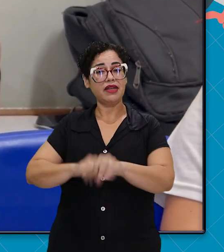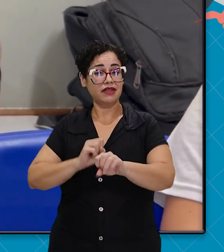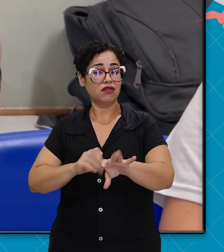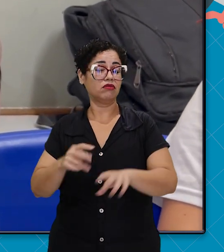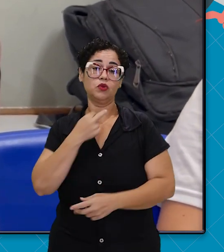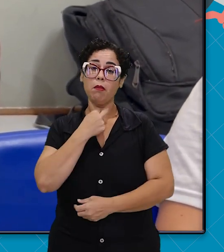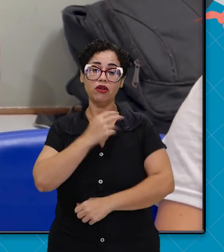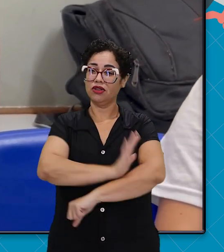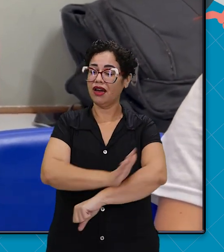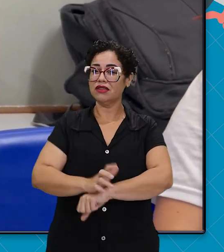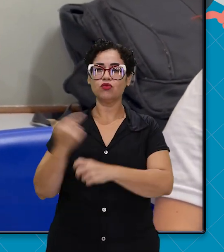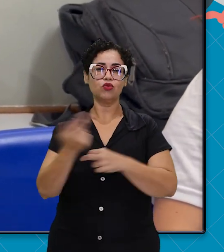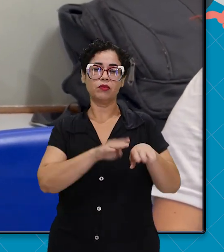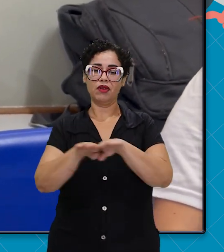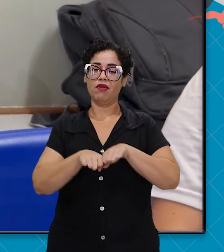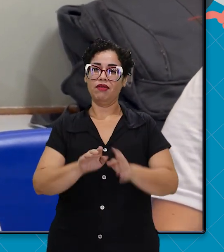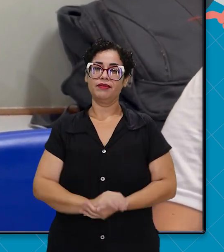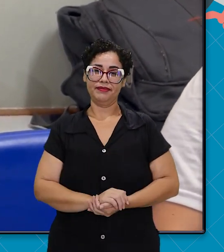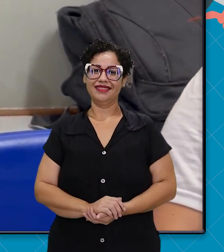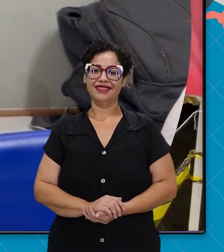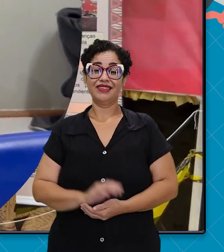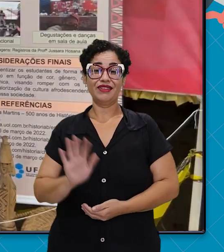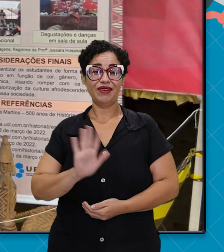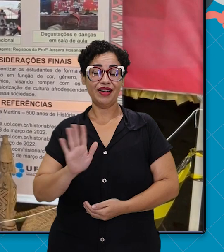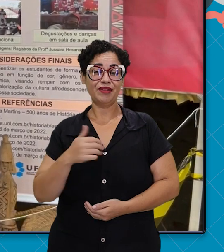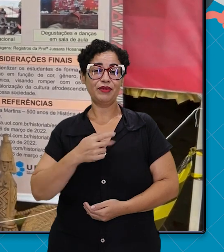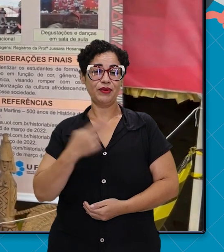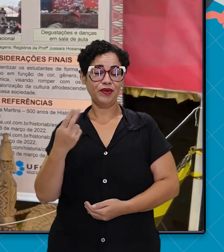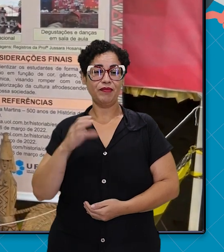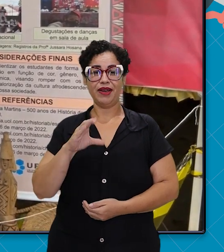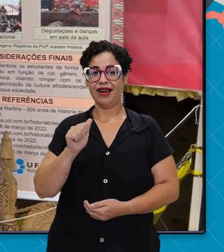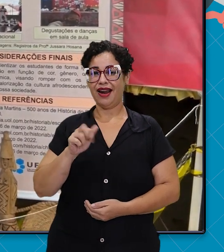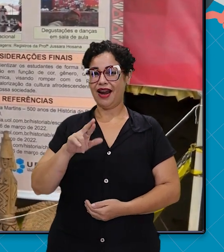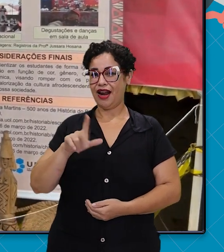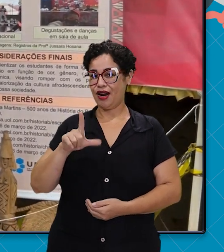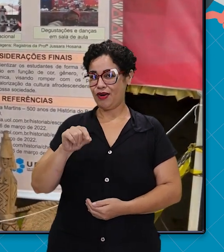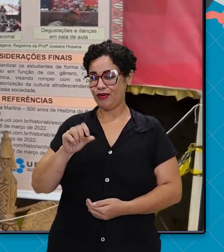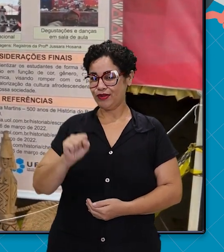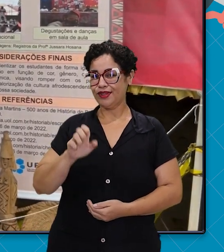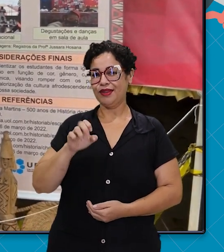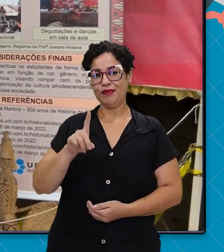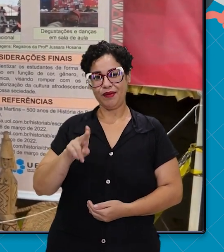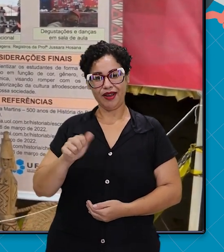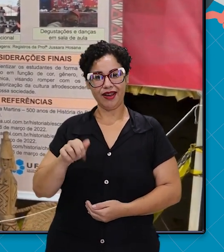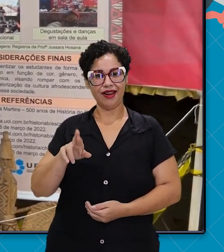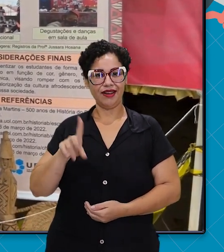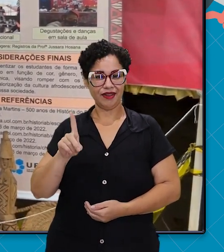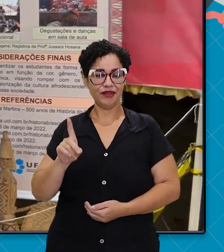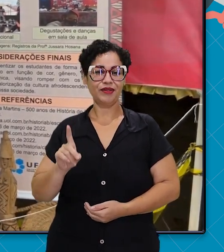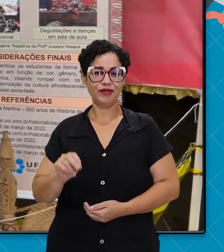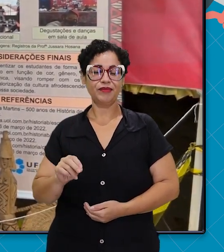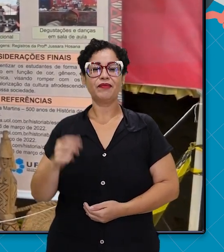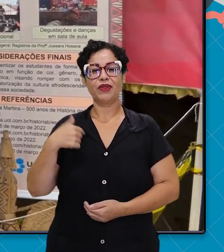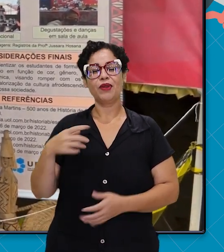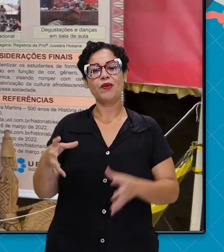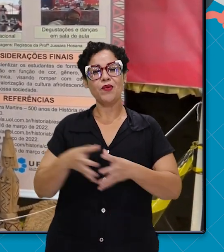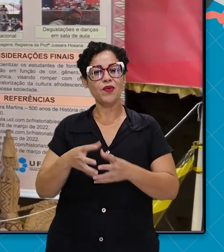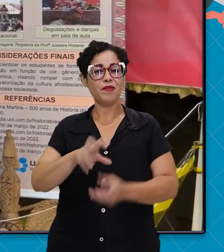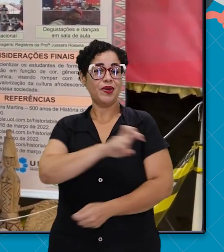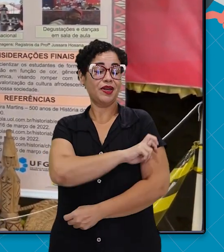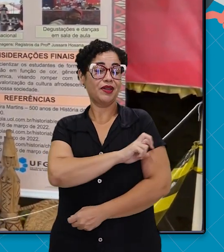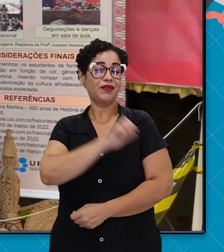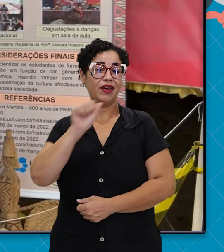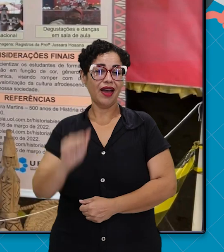que não pode racismo, que todo mundo é igualmente. Olá, meu nome é Carlos Eduardo Ventura. Eu sou da turma do 5º ano